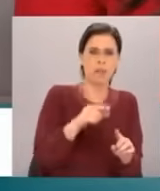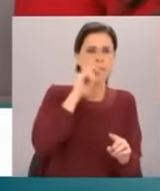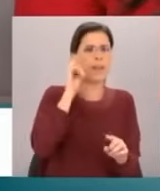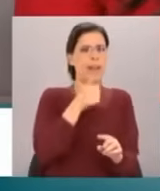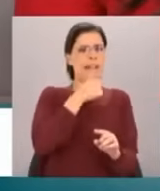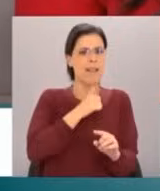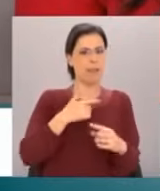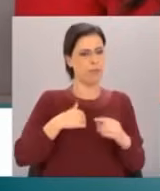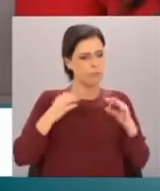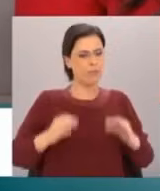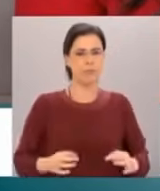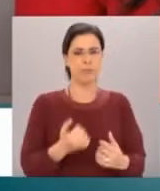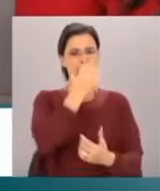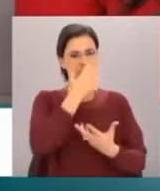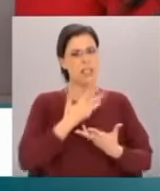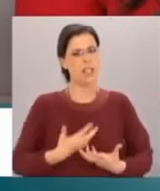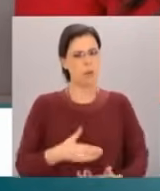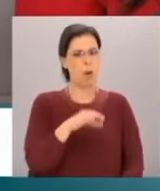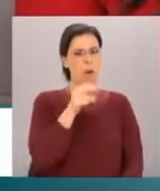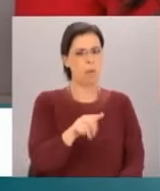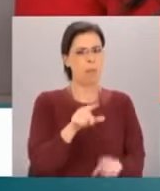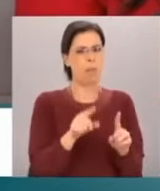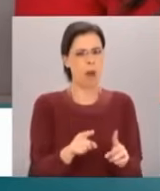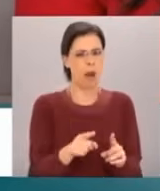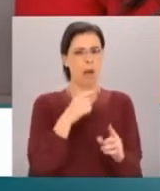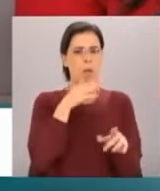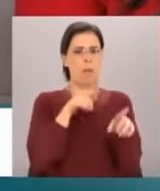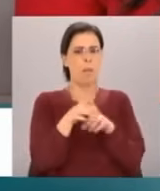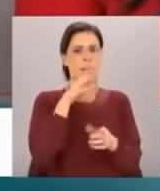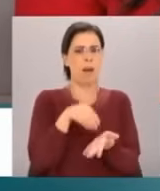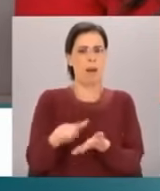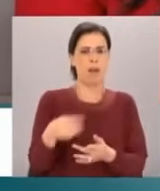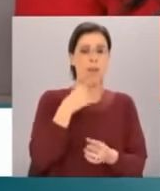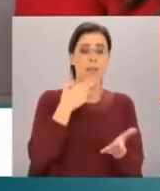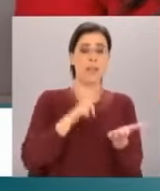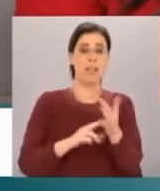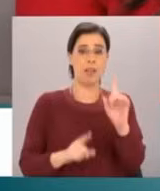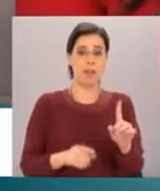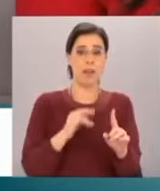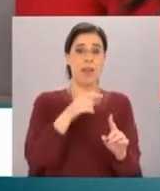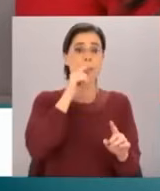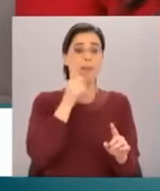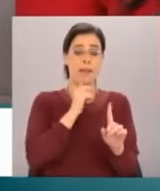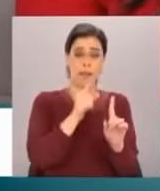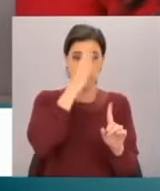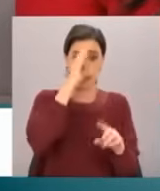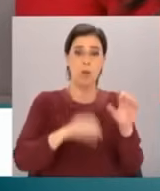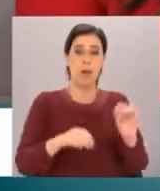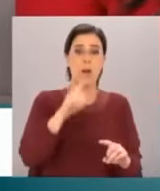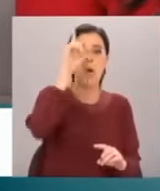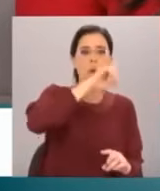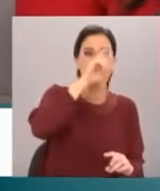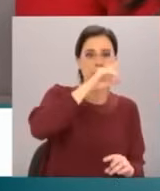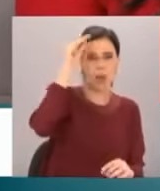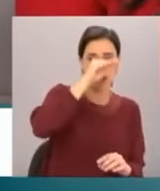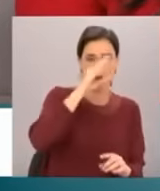neste eu fiquei muito muito ágil desculpando quando afastaram até o meu Deputado a vossa por dizer a verdade ainda sabe muito bem o que é que acontece com